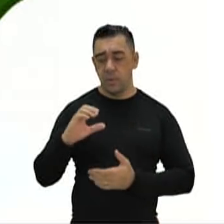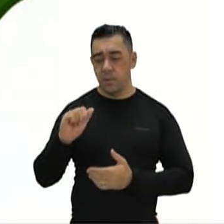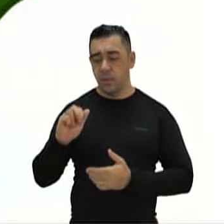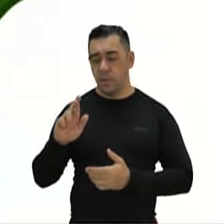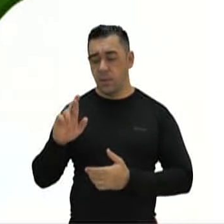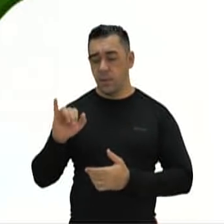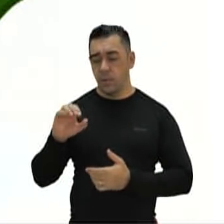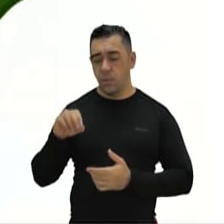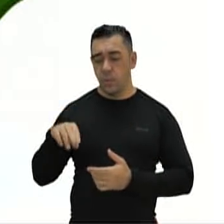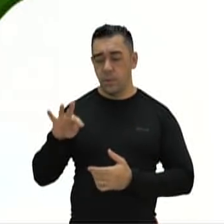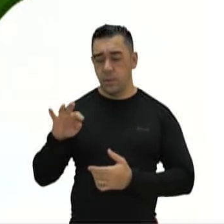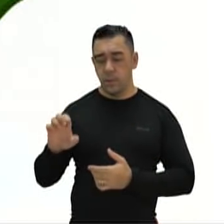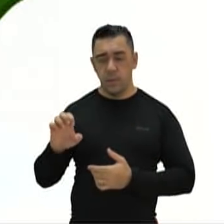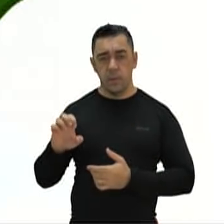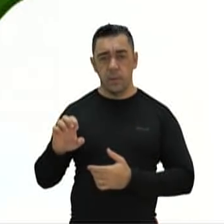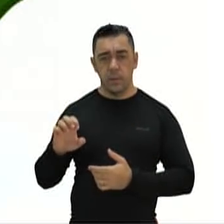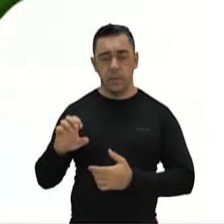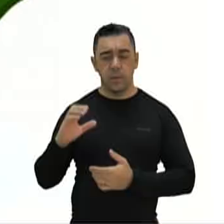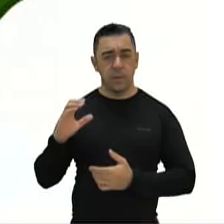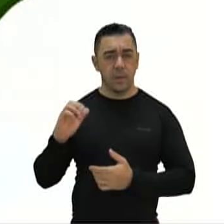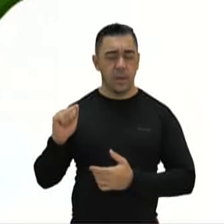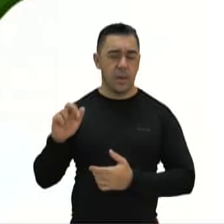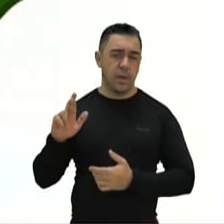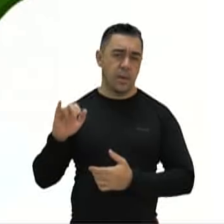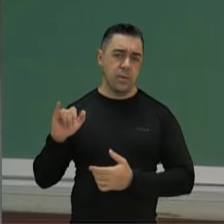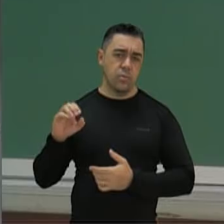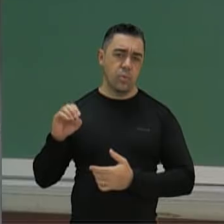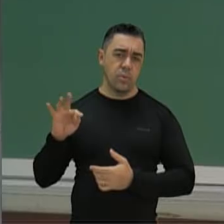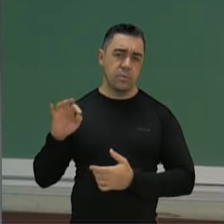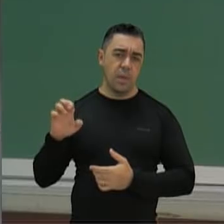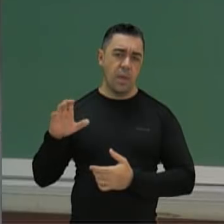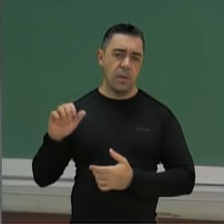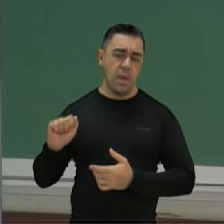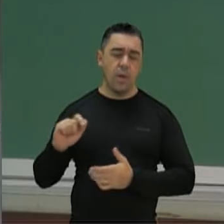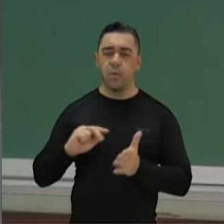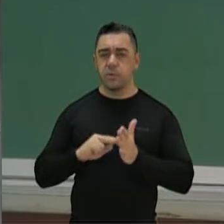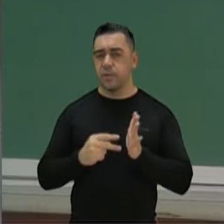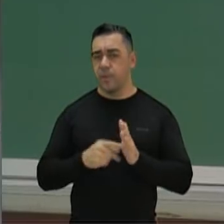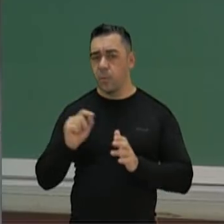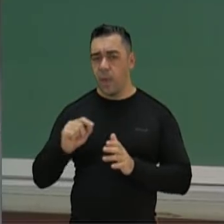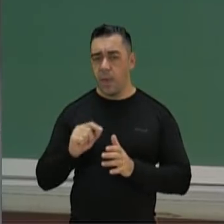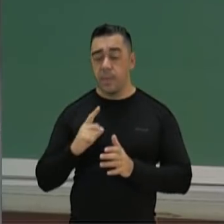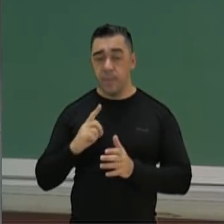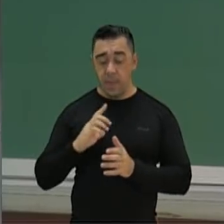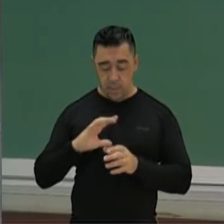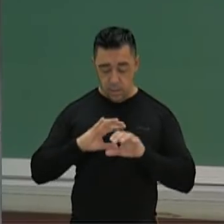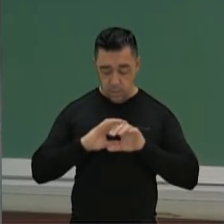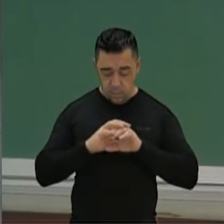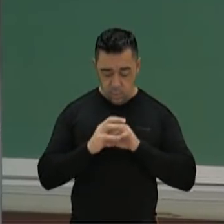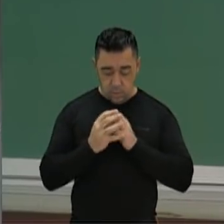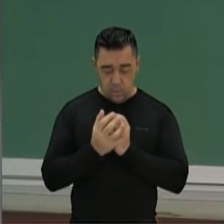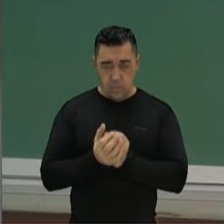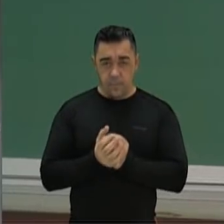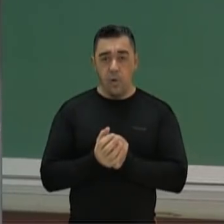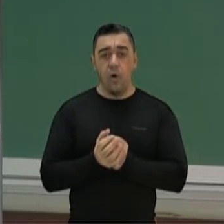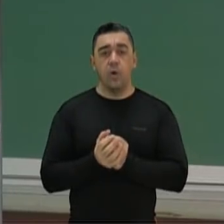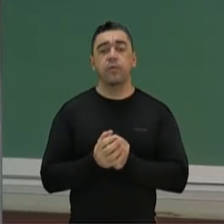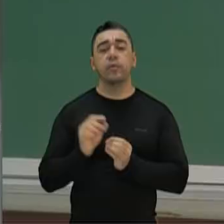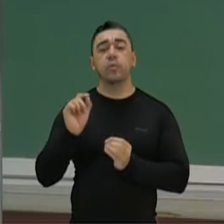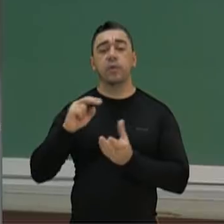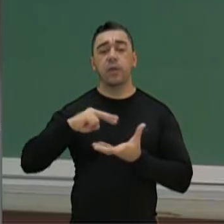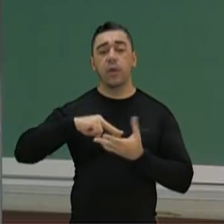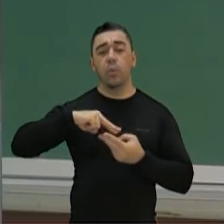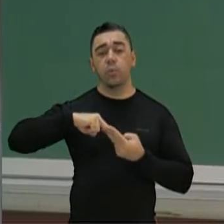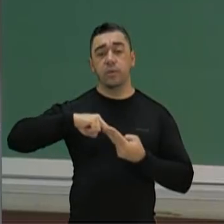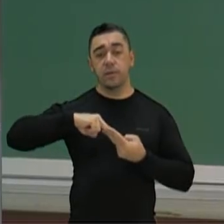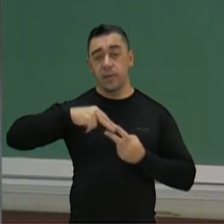carionte, carioteca. Existe nessas células uma estrutura que envolve aquele material genético. Então,